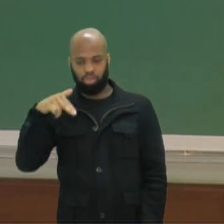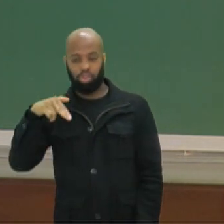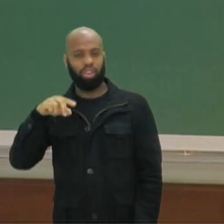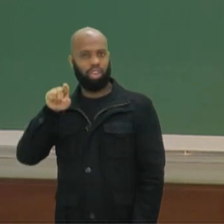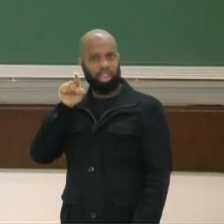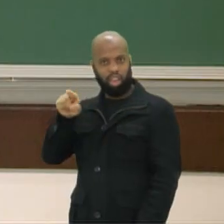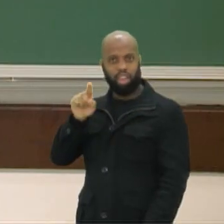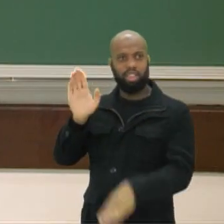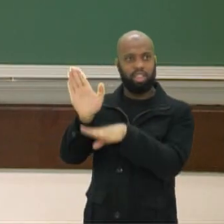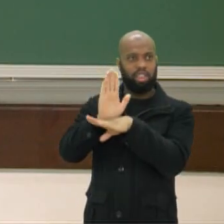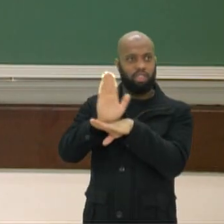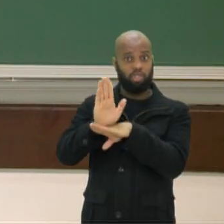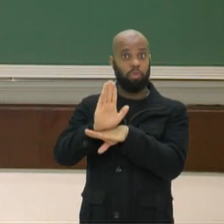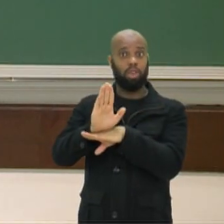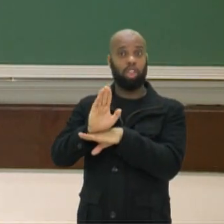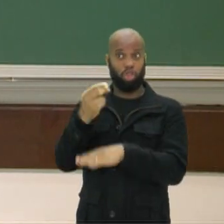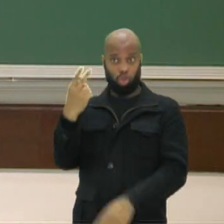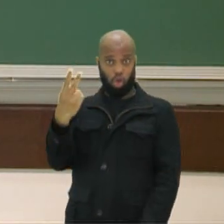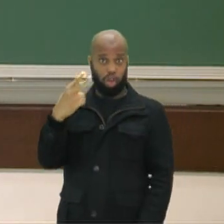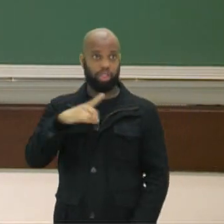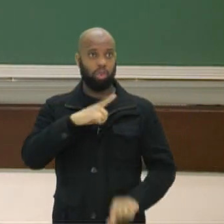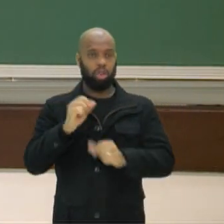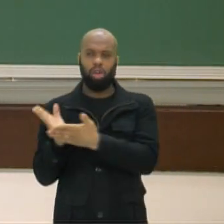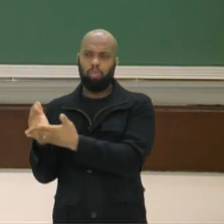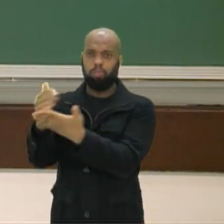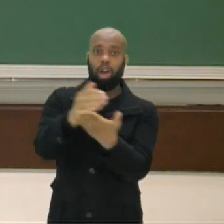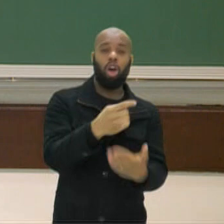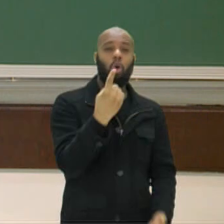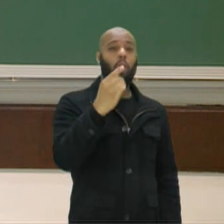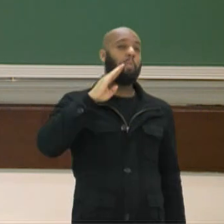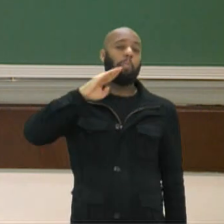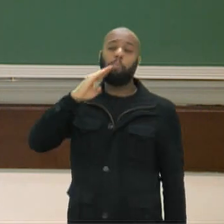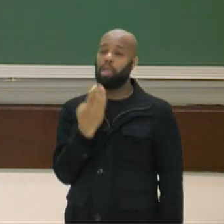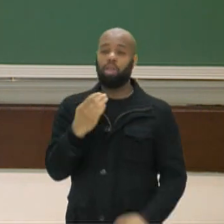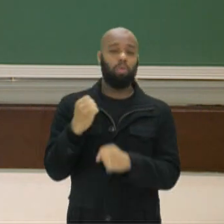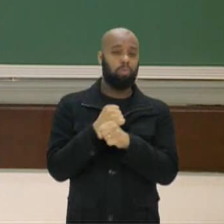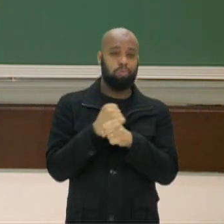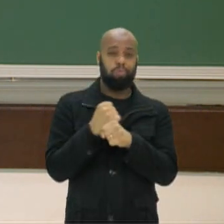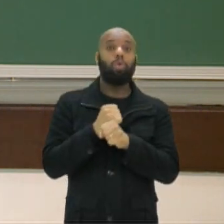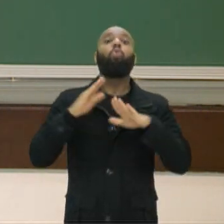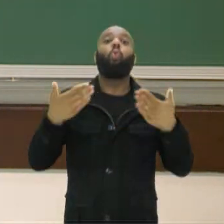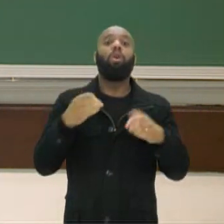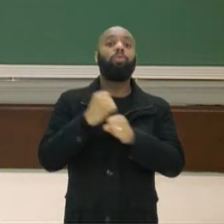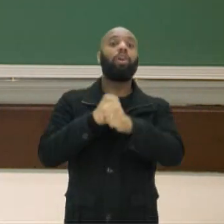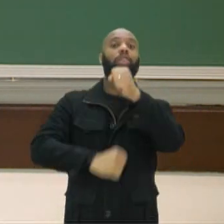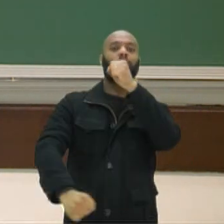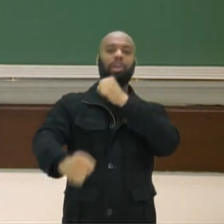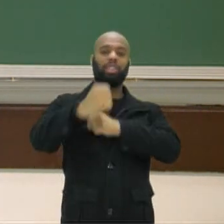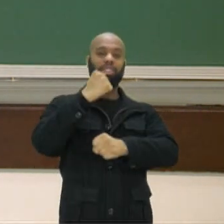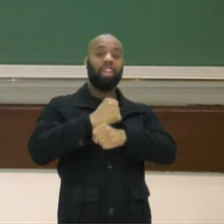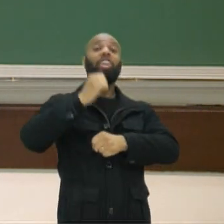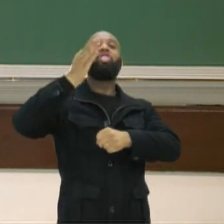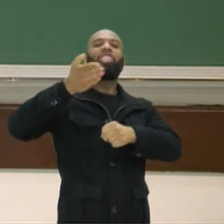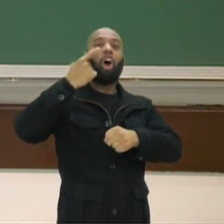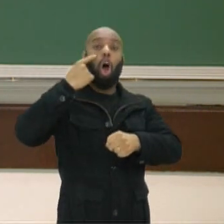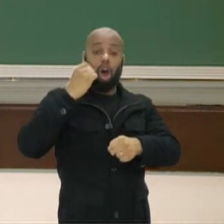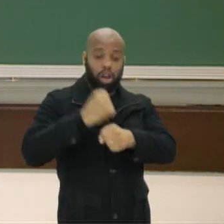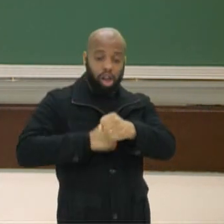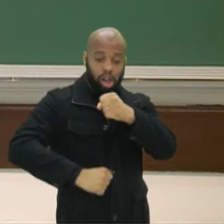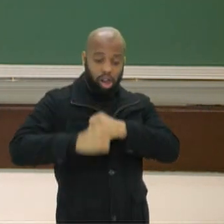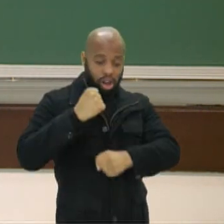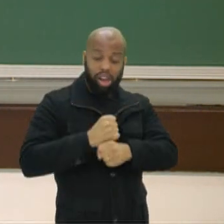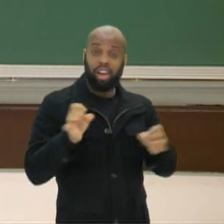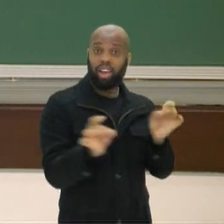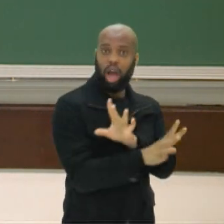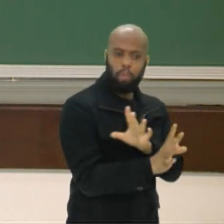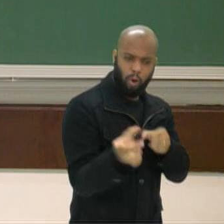filme Frozen 2, ele arrecadou mais de 1 bilhão lá no ano passado. Ano passado. O ano passado acabou.